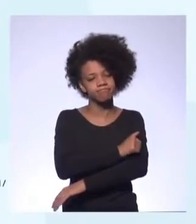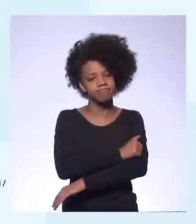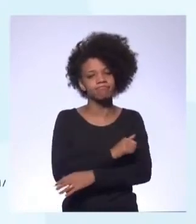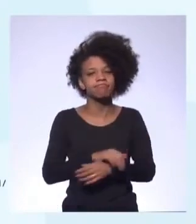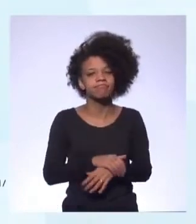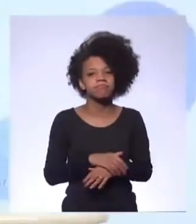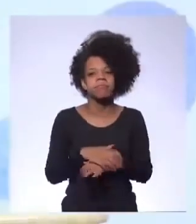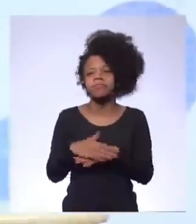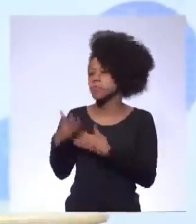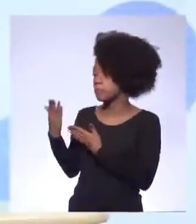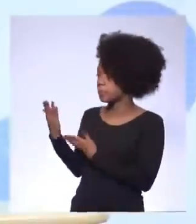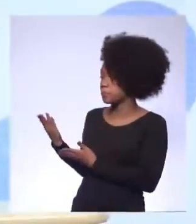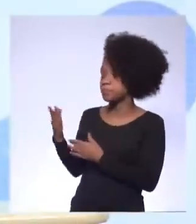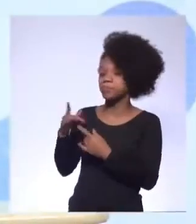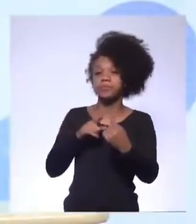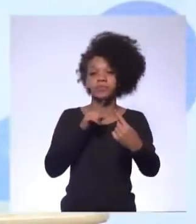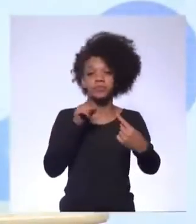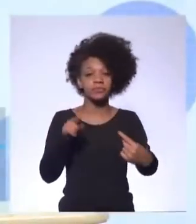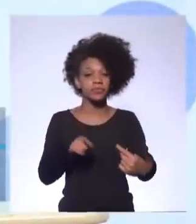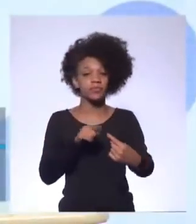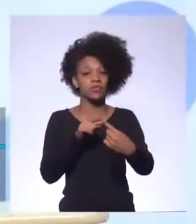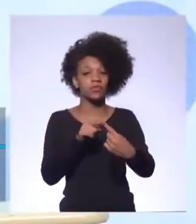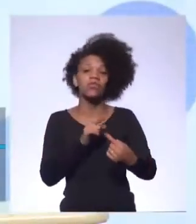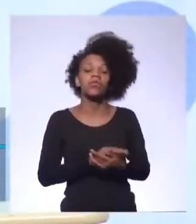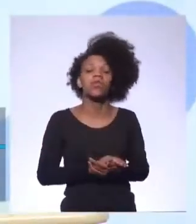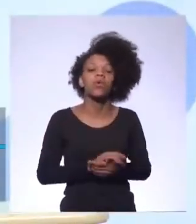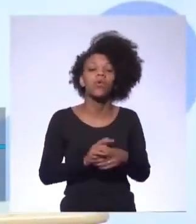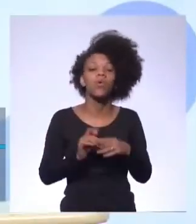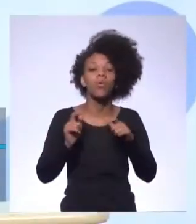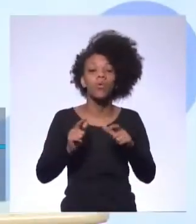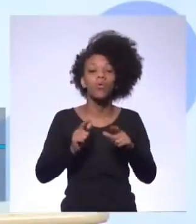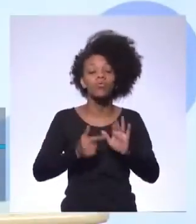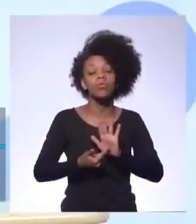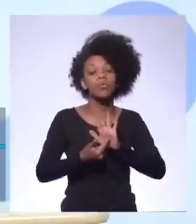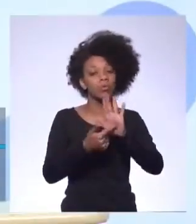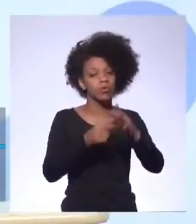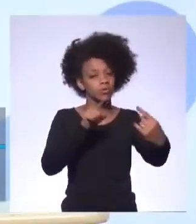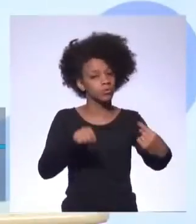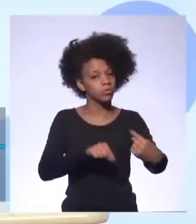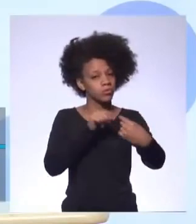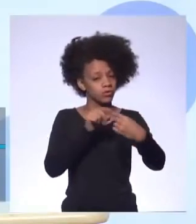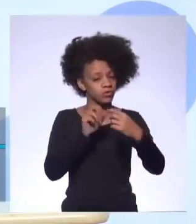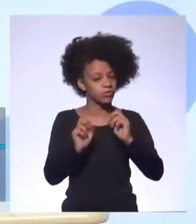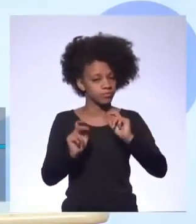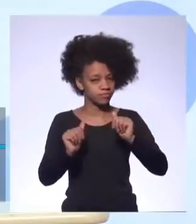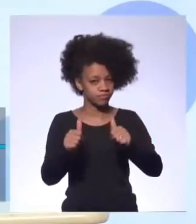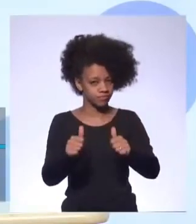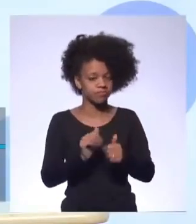alunos. Então, aí estava o trechinho onde aparece o objetivo,